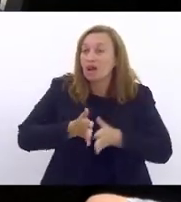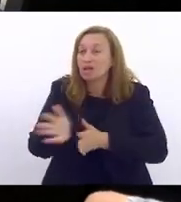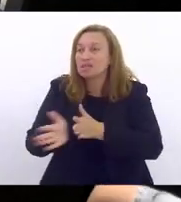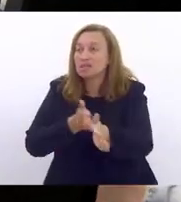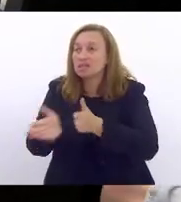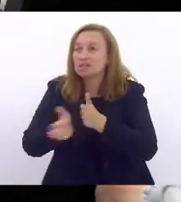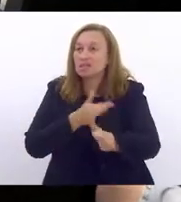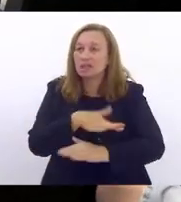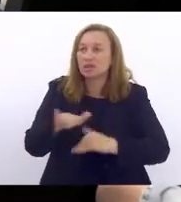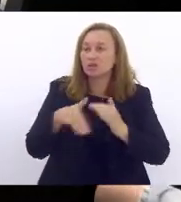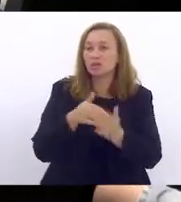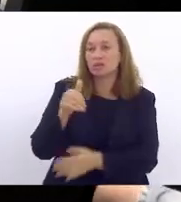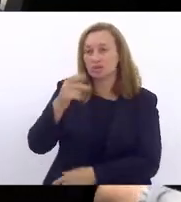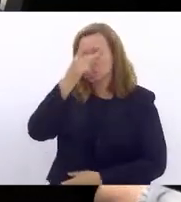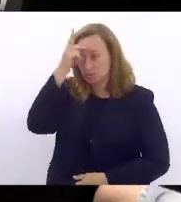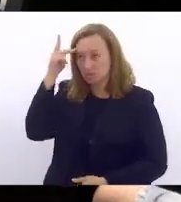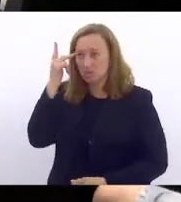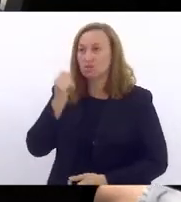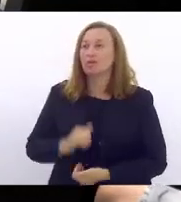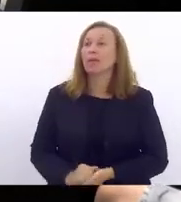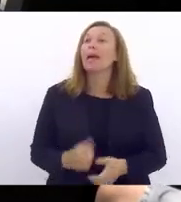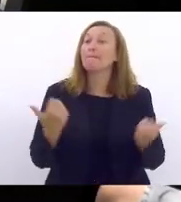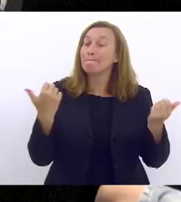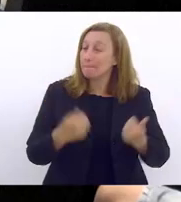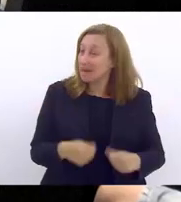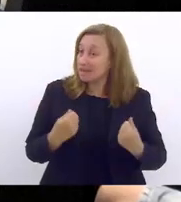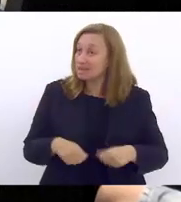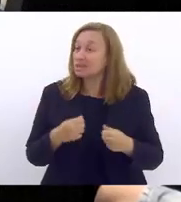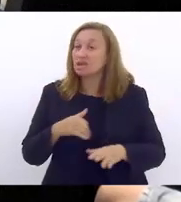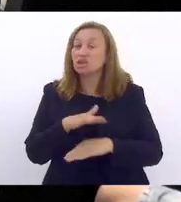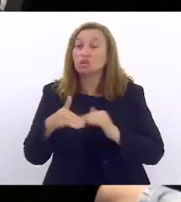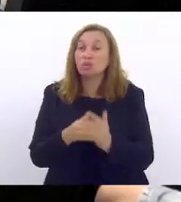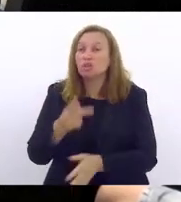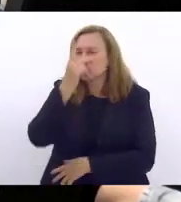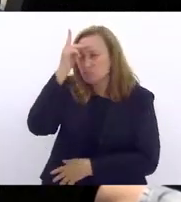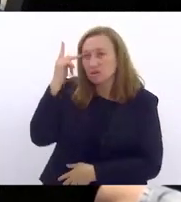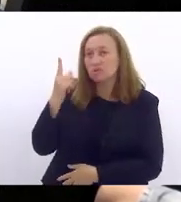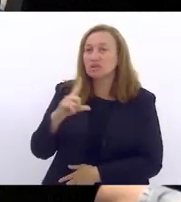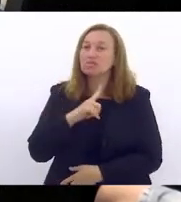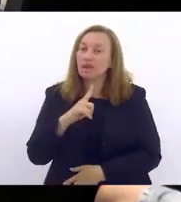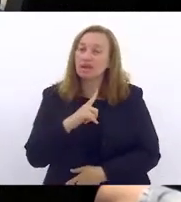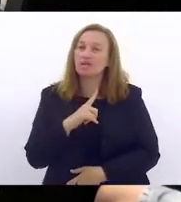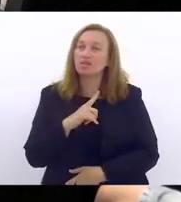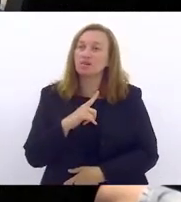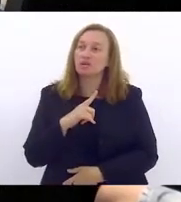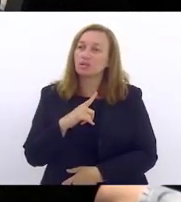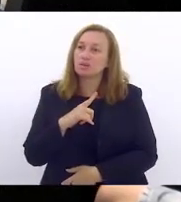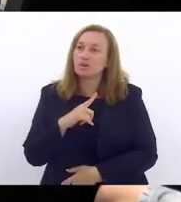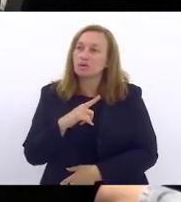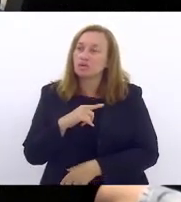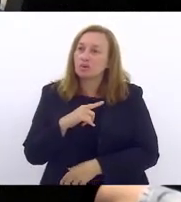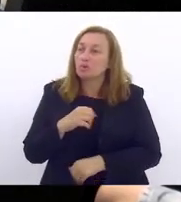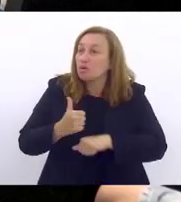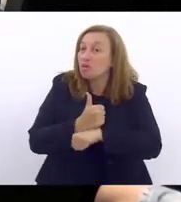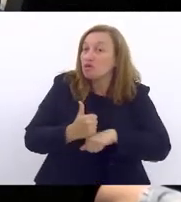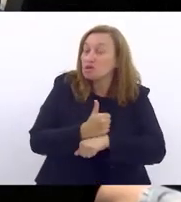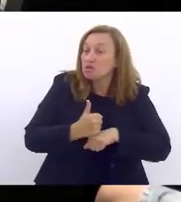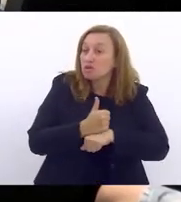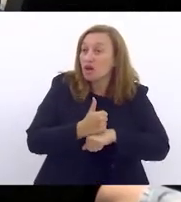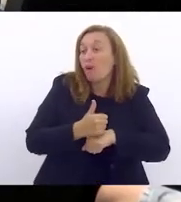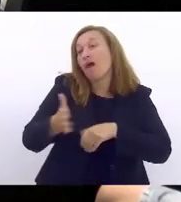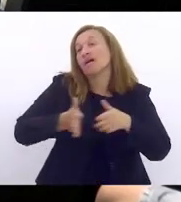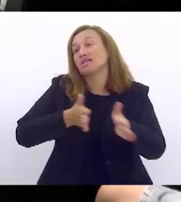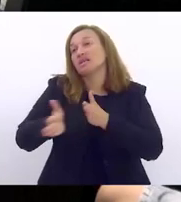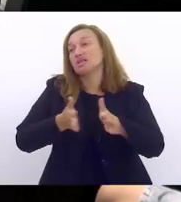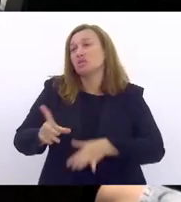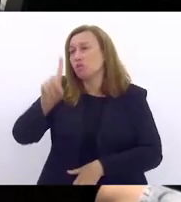todas as pessoas. A gente precisa que todas as pessoas tenham isso acessível como um direito e não